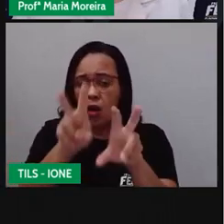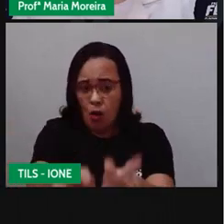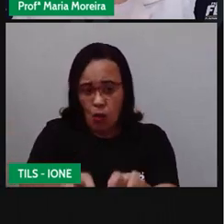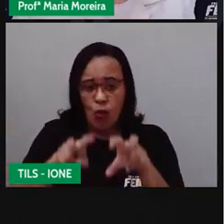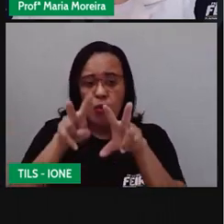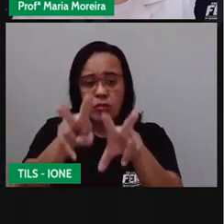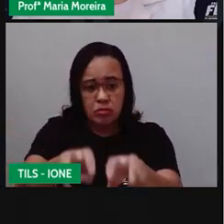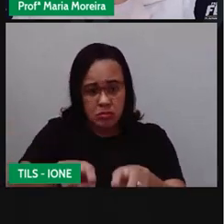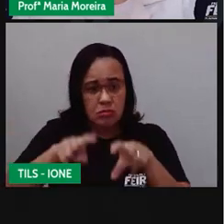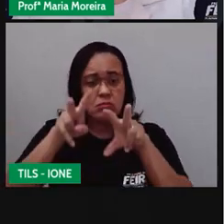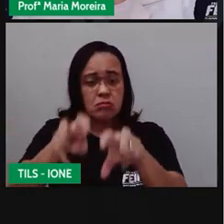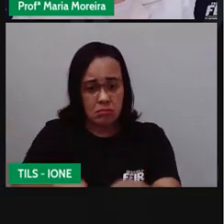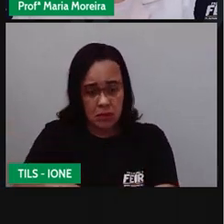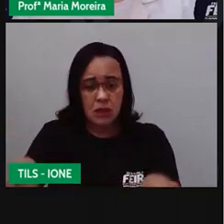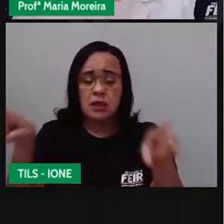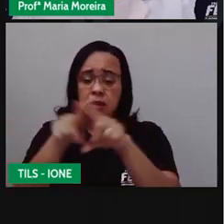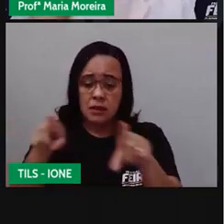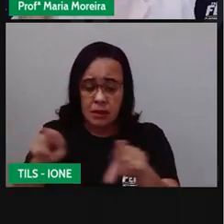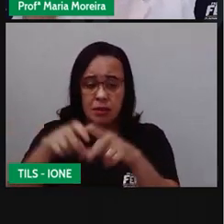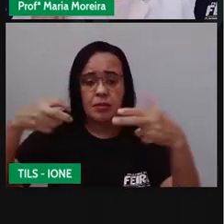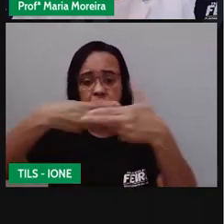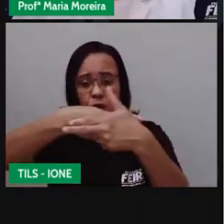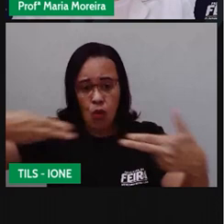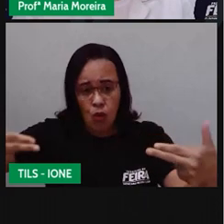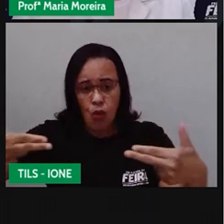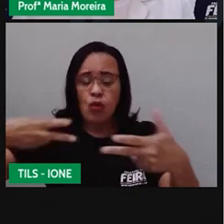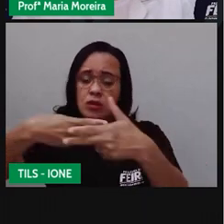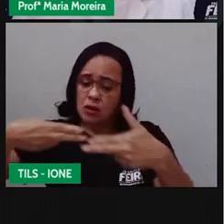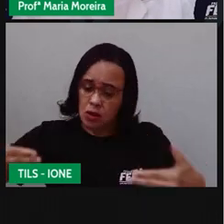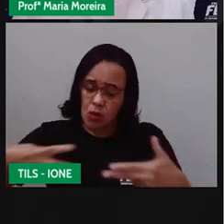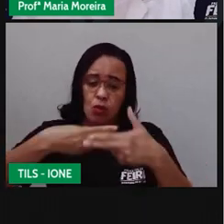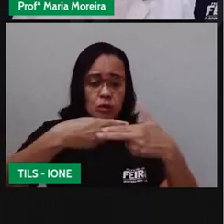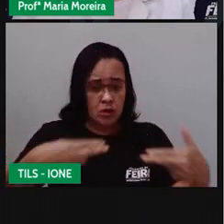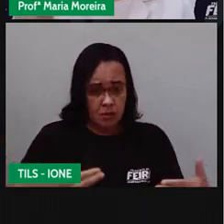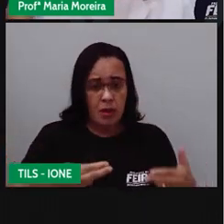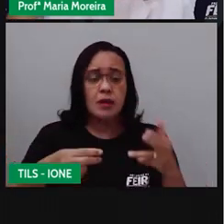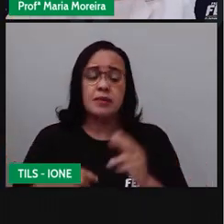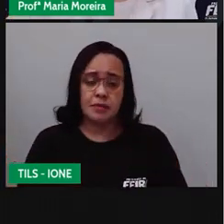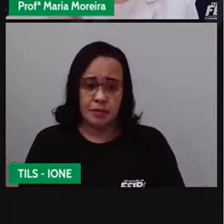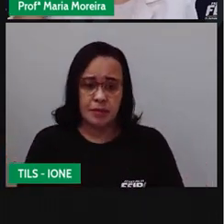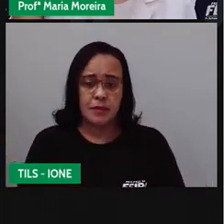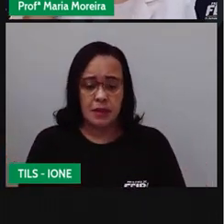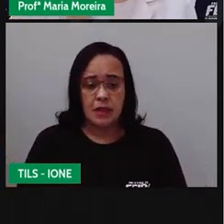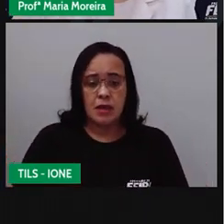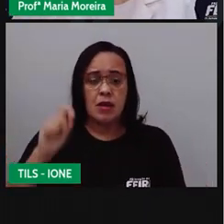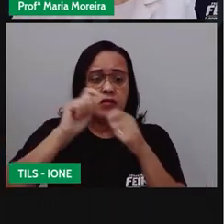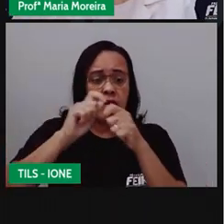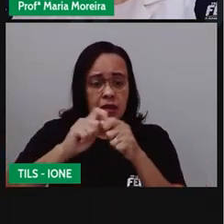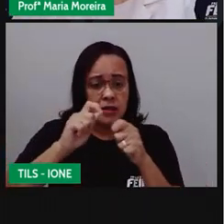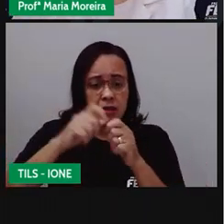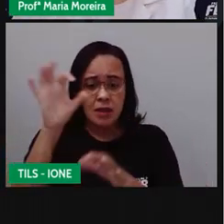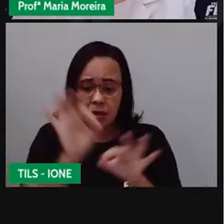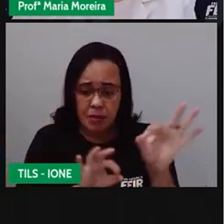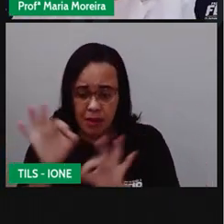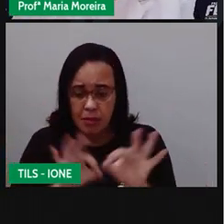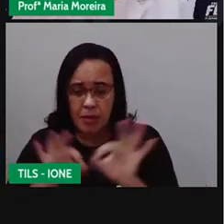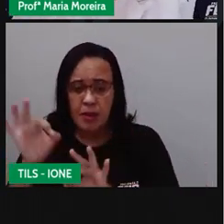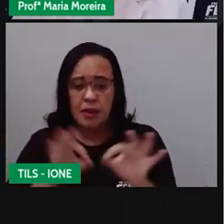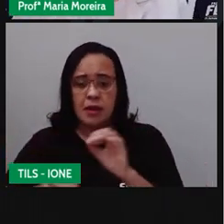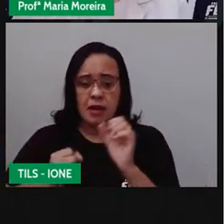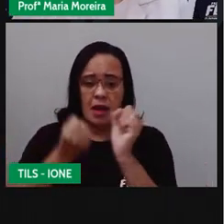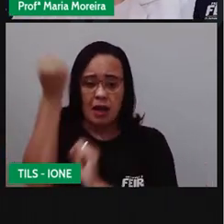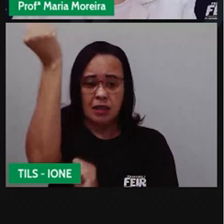Matérias-primas e mercadorias. Matéria-prima para quê? Justamente para as fábricas, indústrias, não é isso?